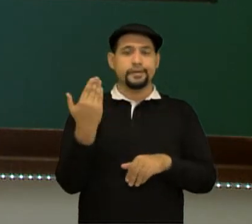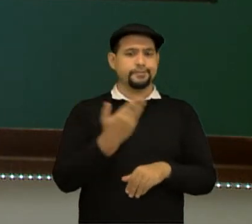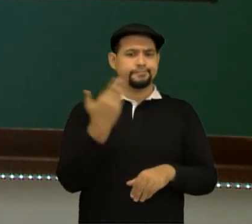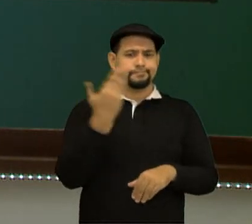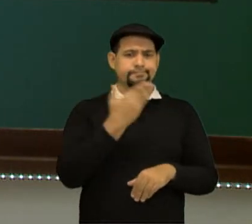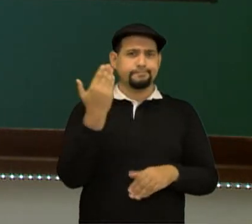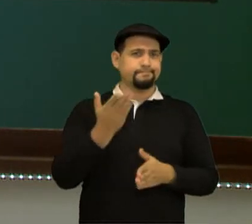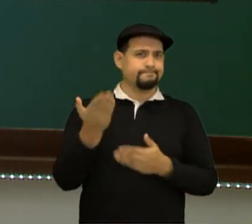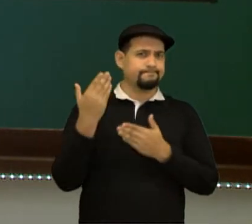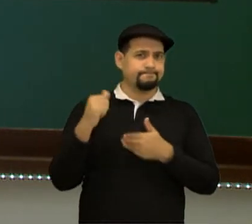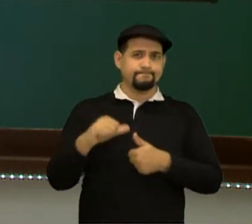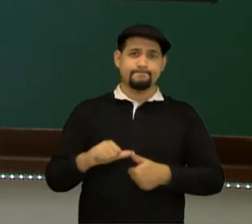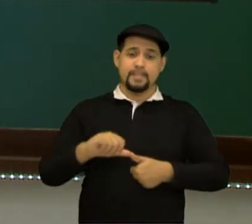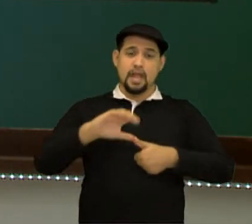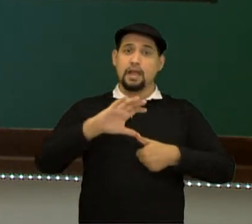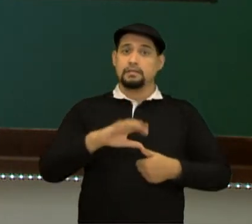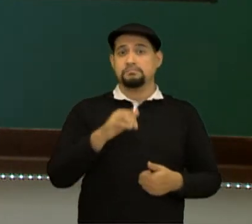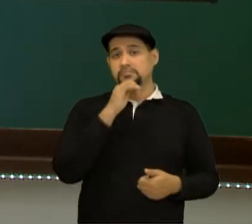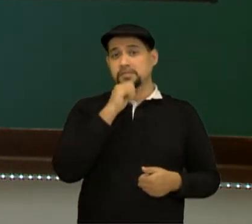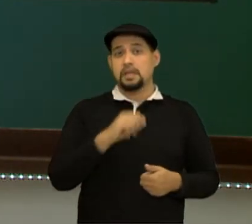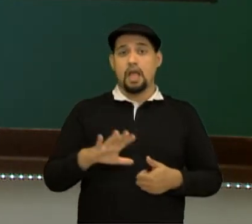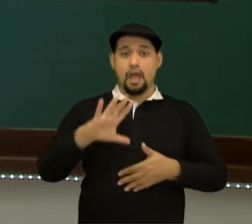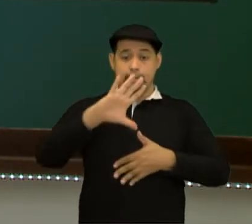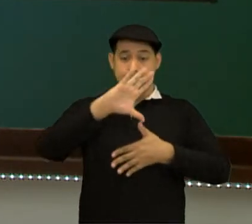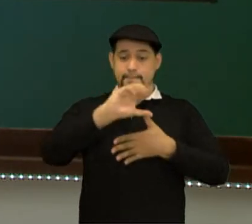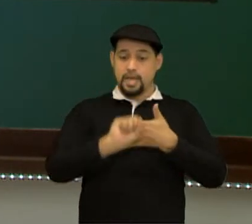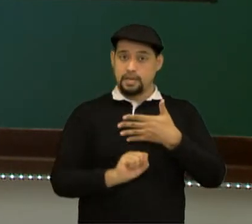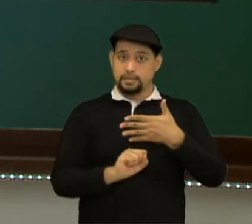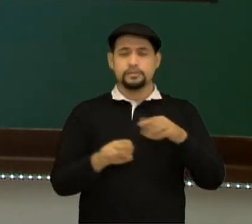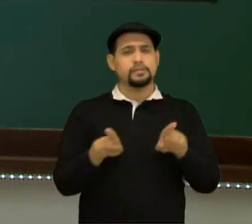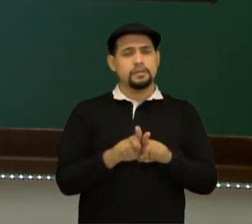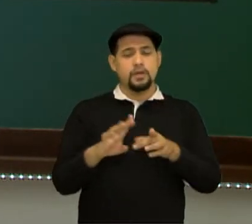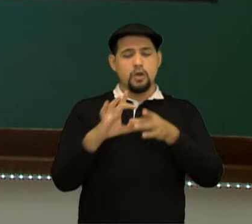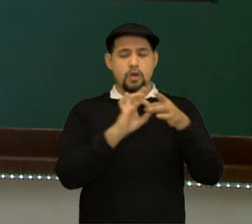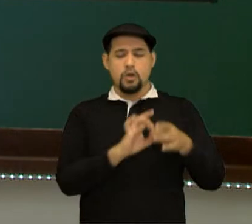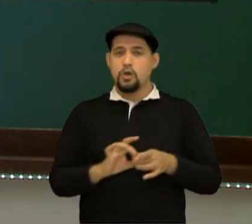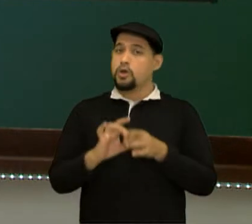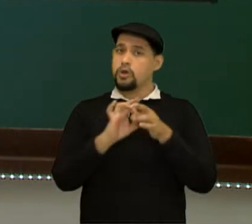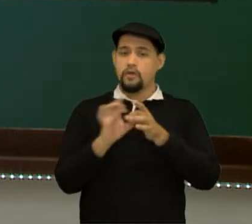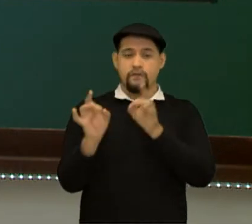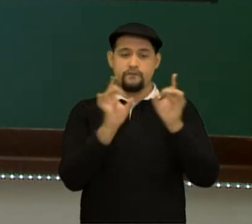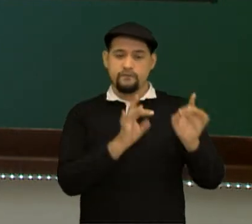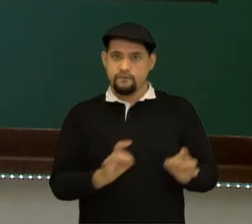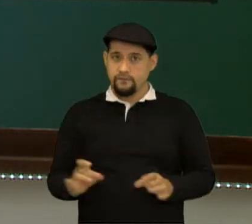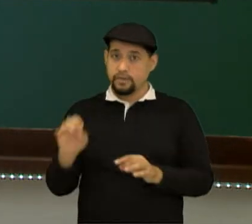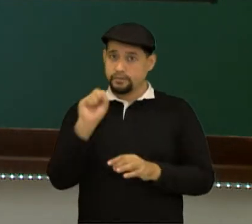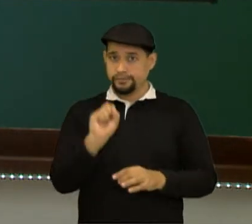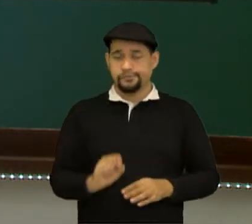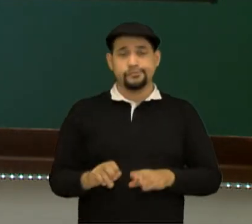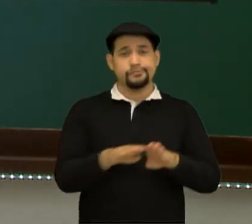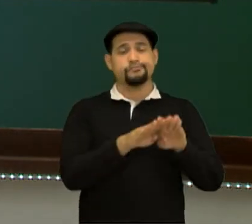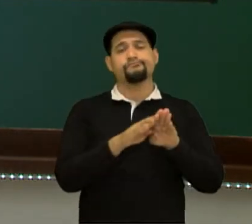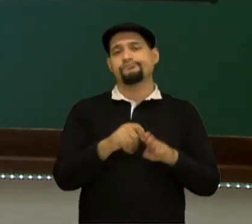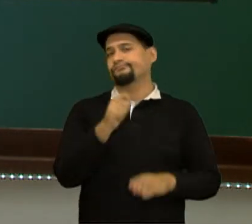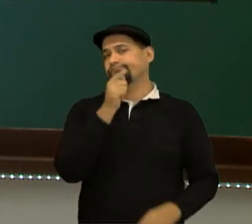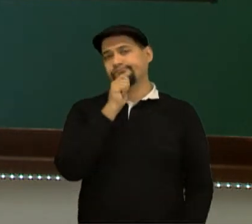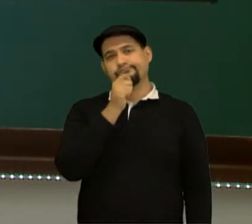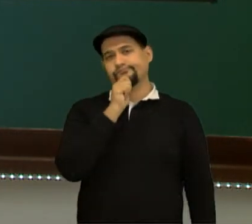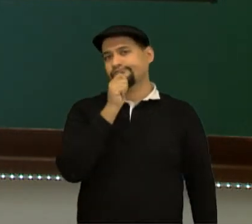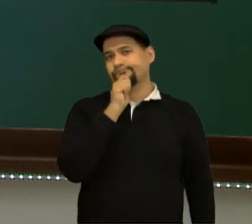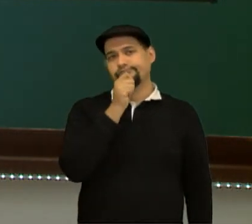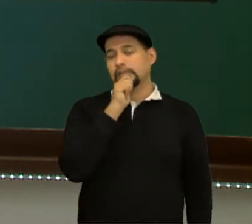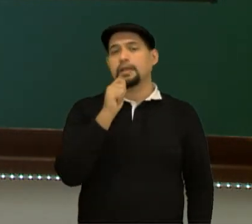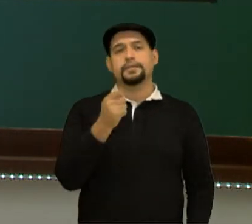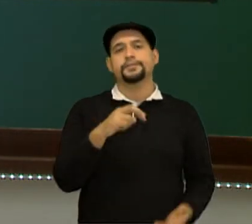não percebemos na América parte sul que era o objetivo da consolidação do mercado comum do Sul por isso ainda não se